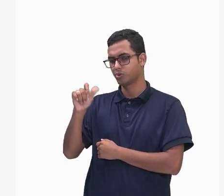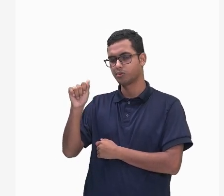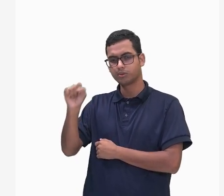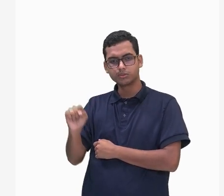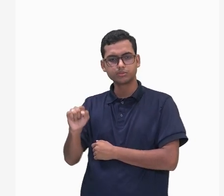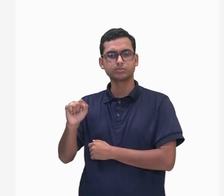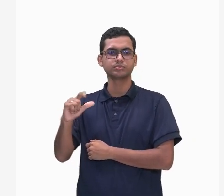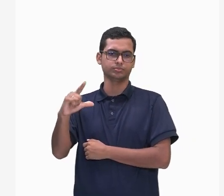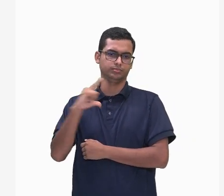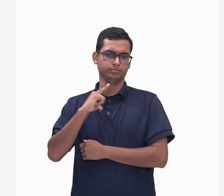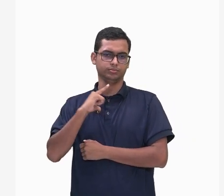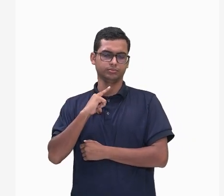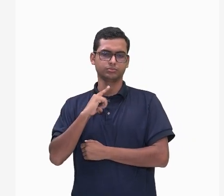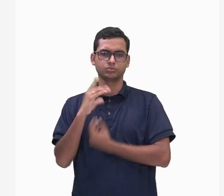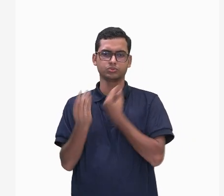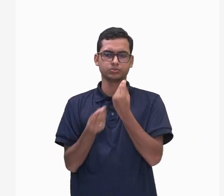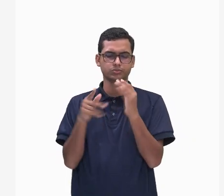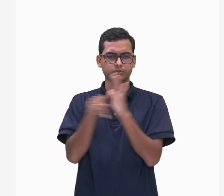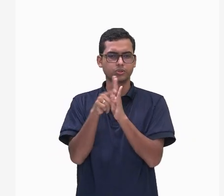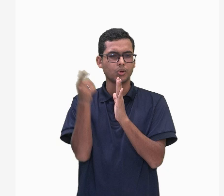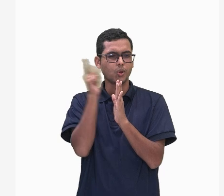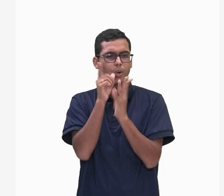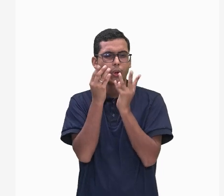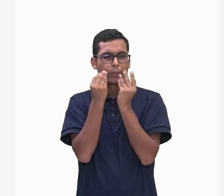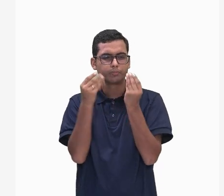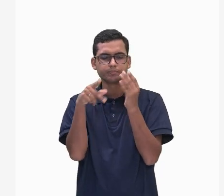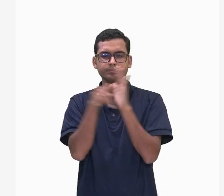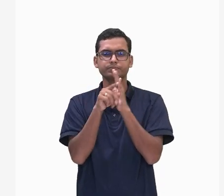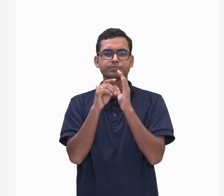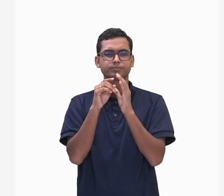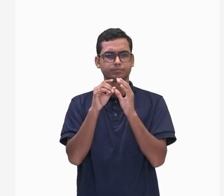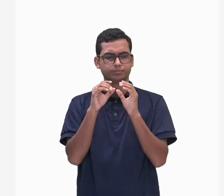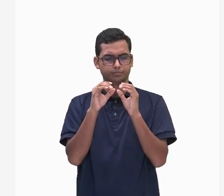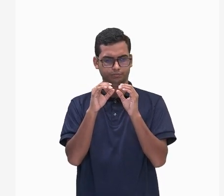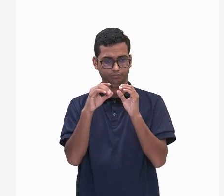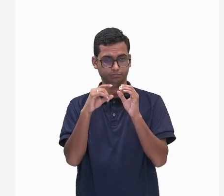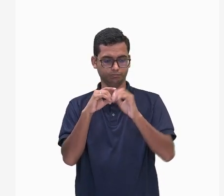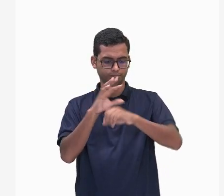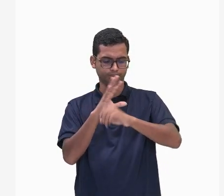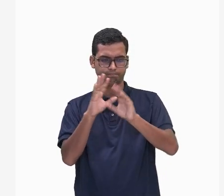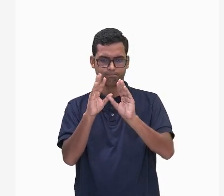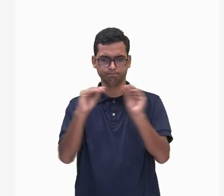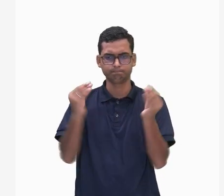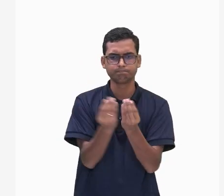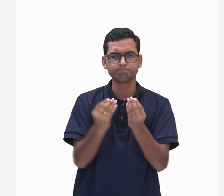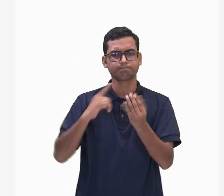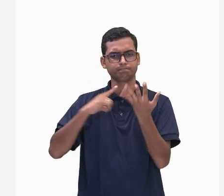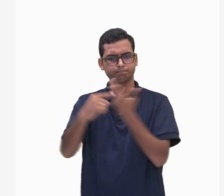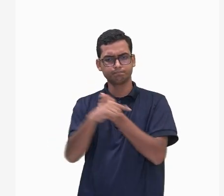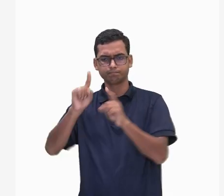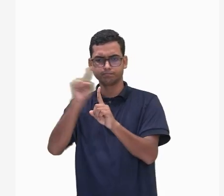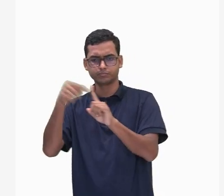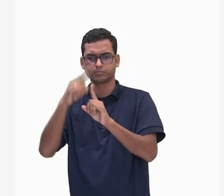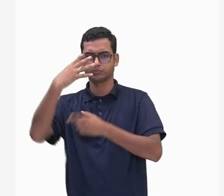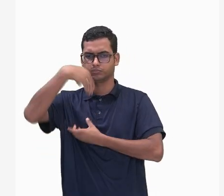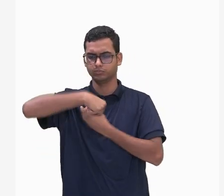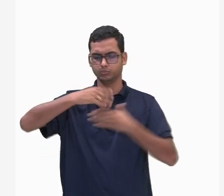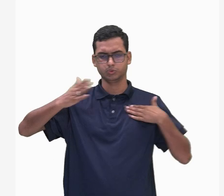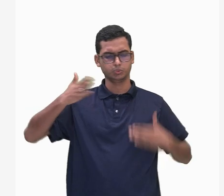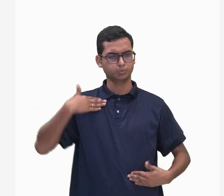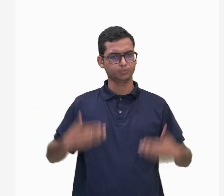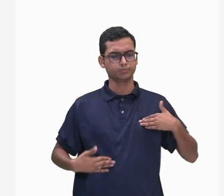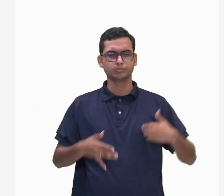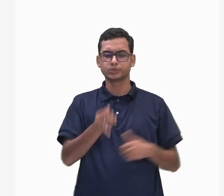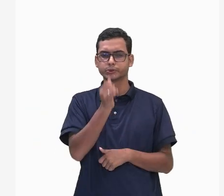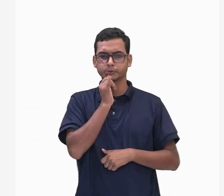essa função de secretar substâncias, tá? Então, ele tem diferentes funções ali no nosso corpo. Como, por exemplo, a gente